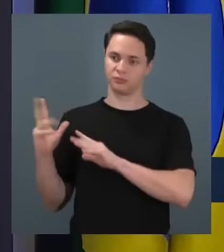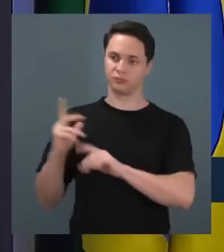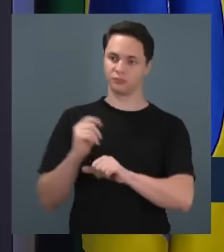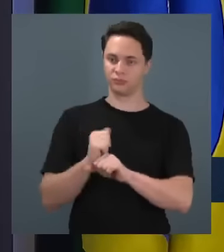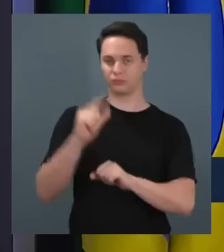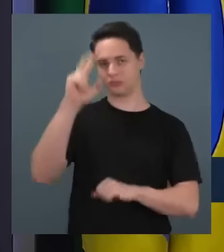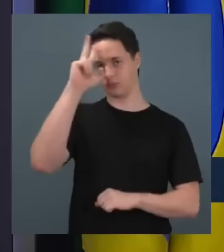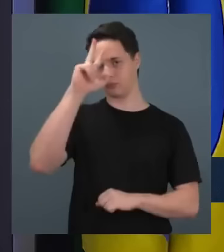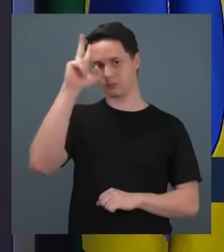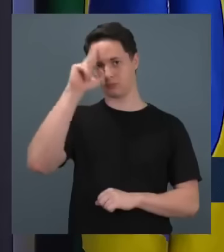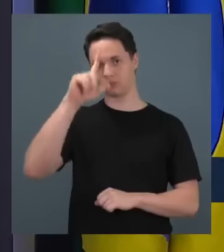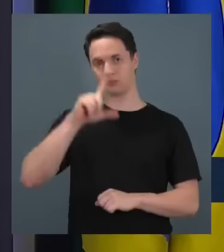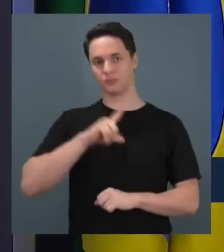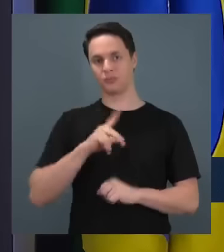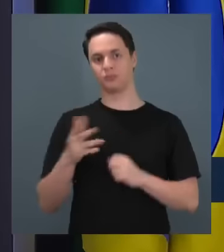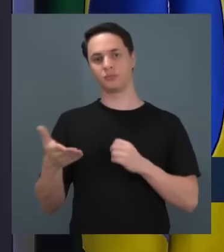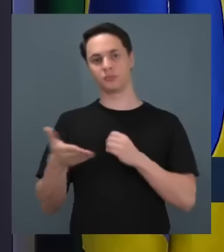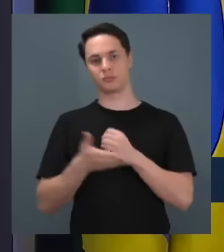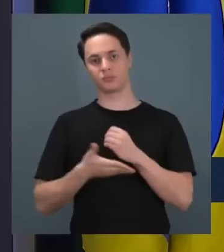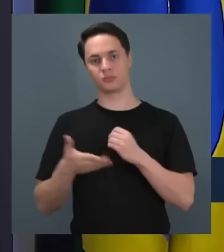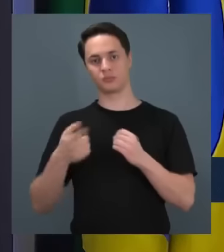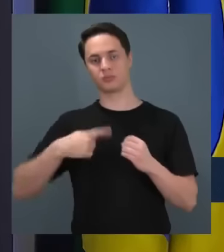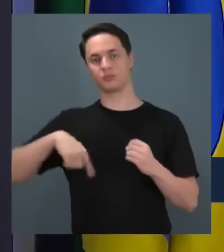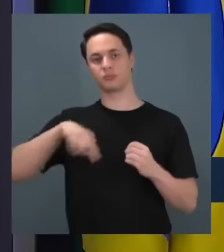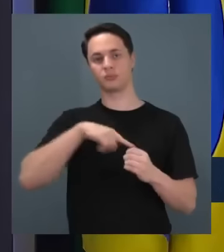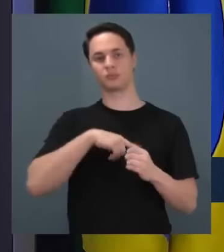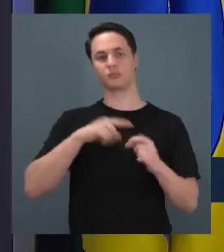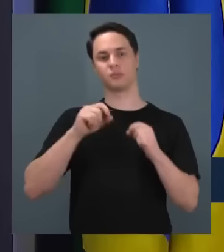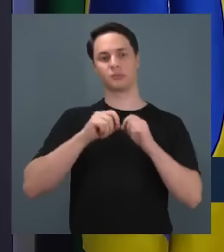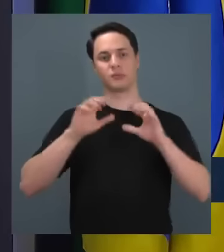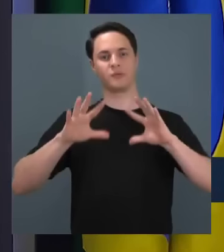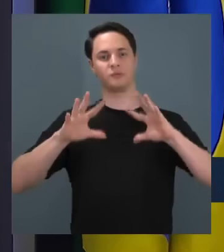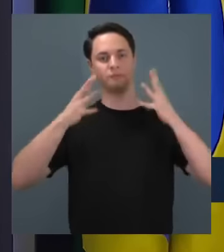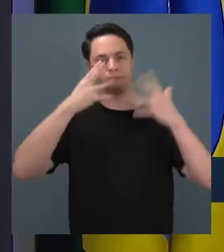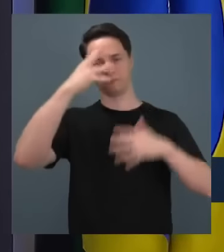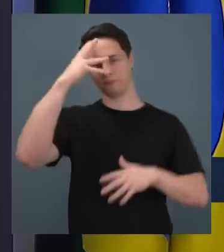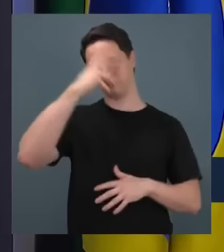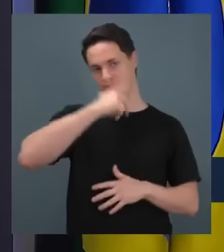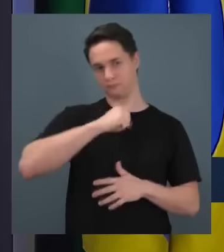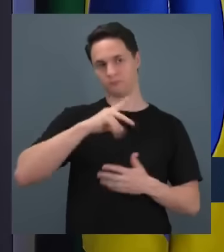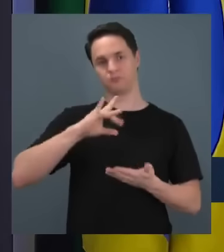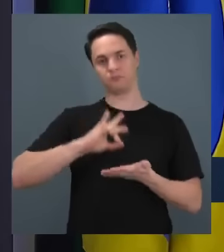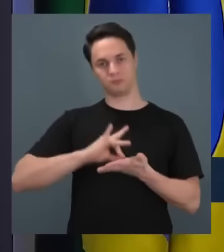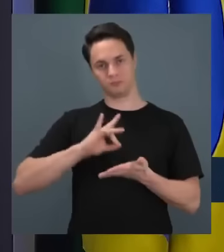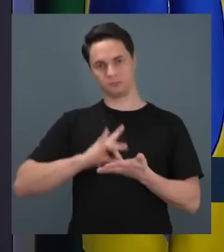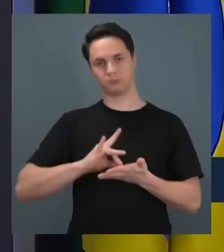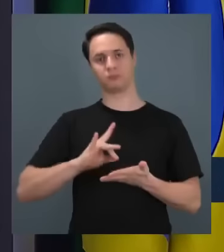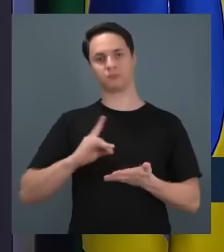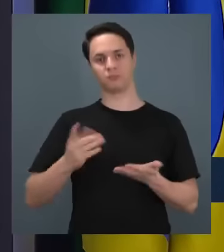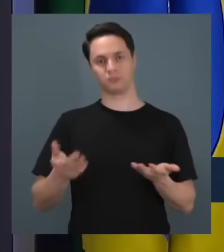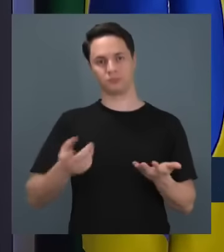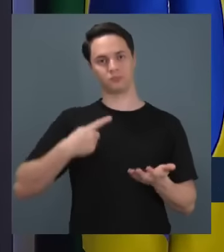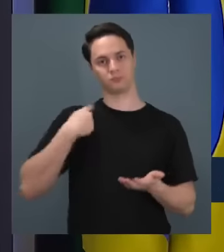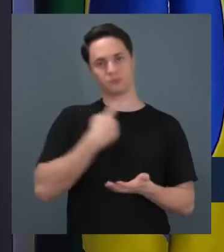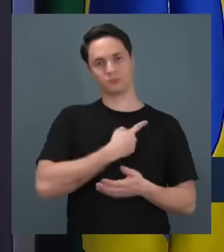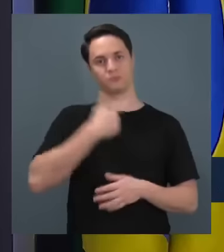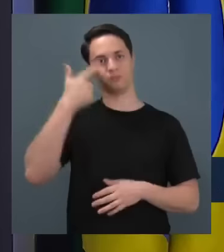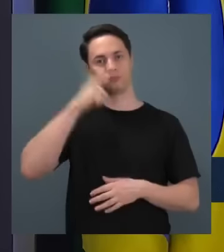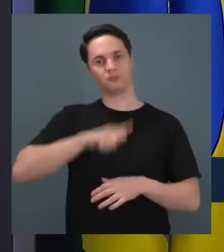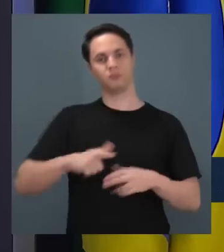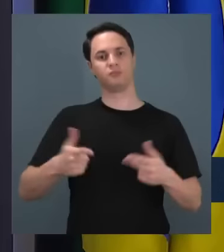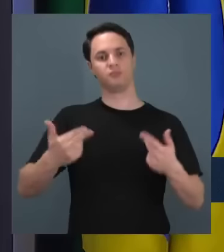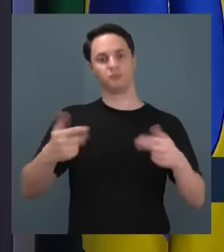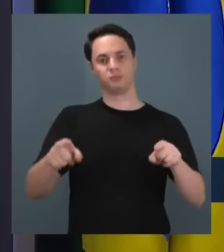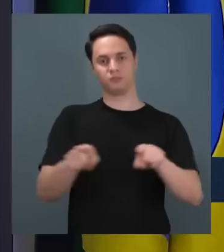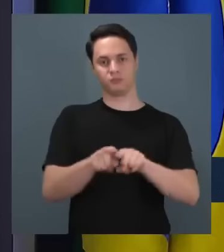das nossas raízes. E foi um evento muito bonito aqui, onde nós pudemos também,